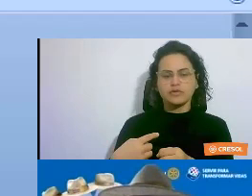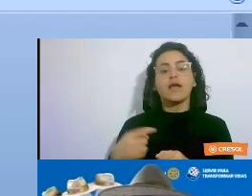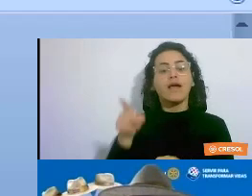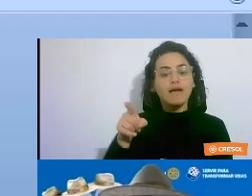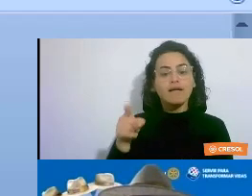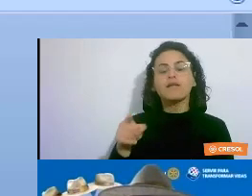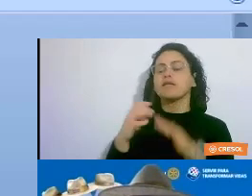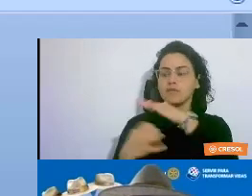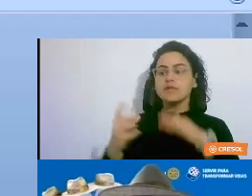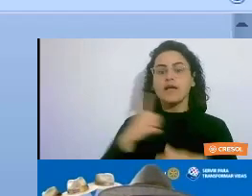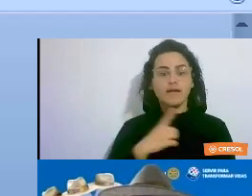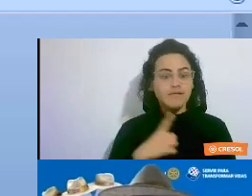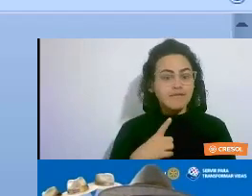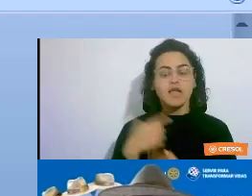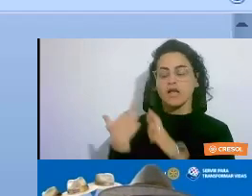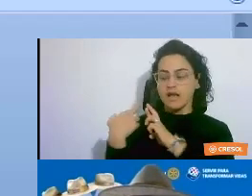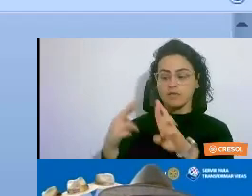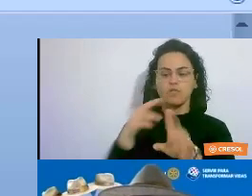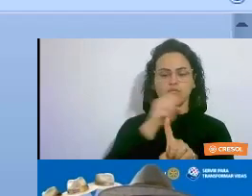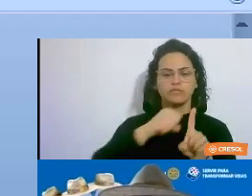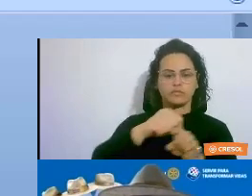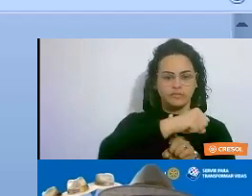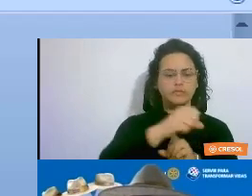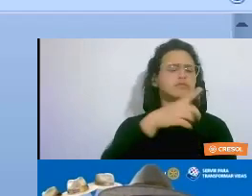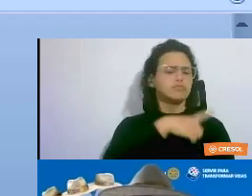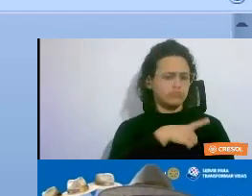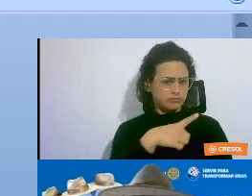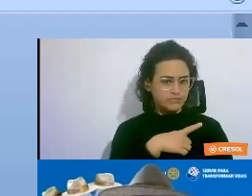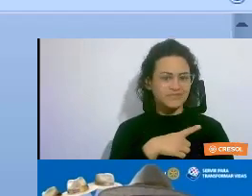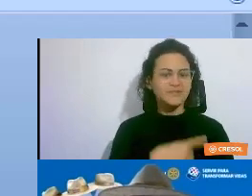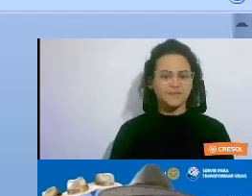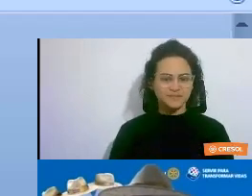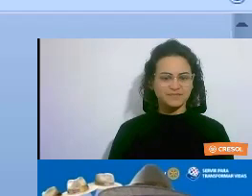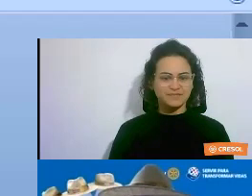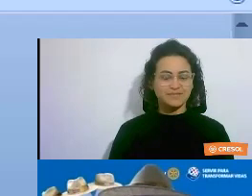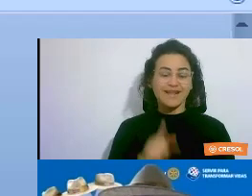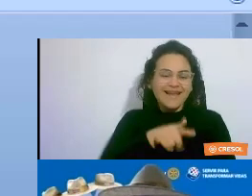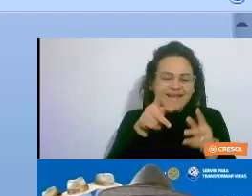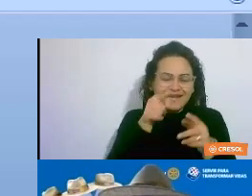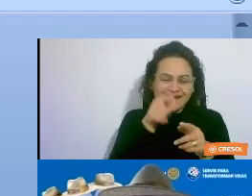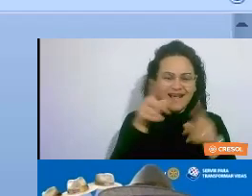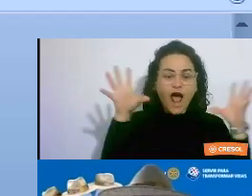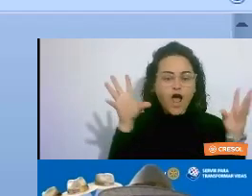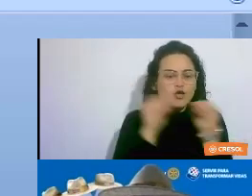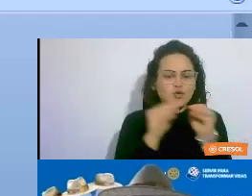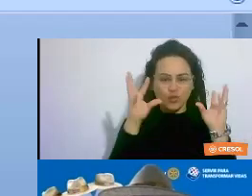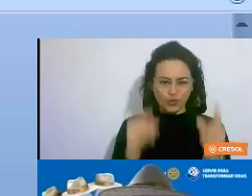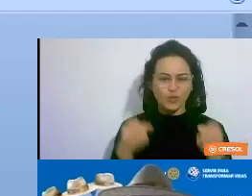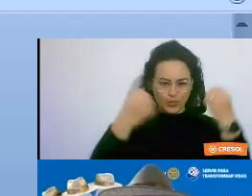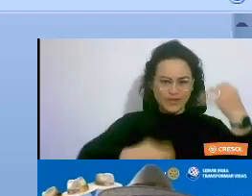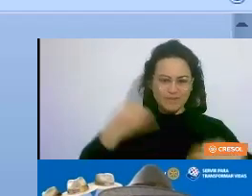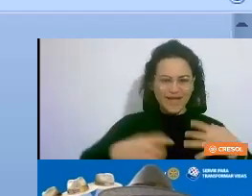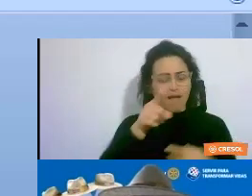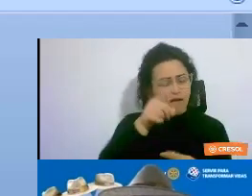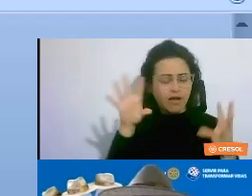com a sua comunidade. É um resumo de tudo que nós estamos falando até agora, tá certo? Então, isso é muito